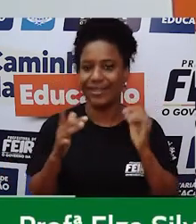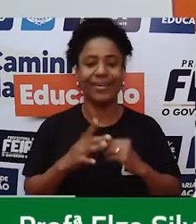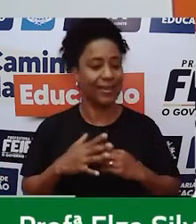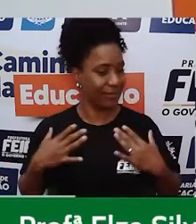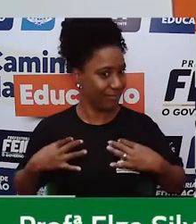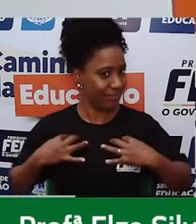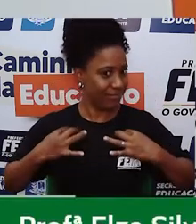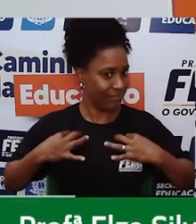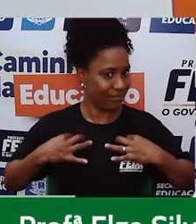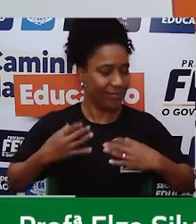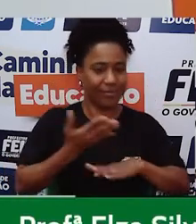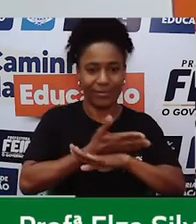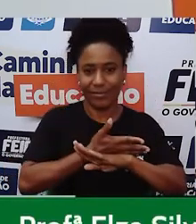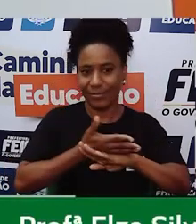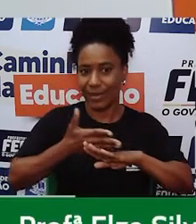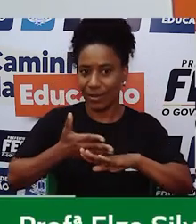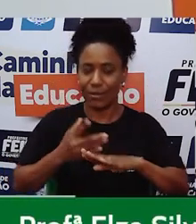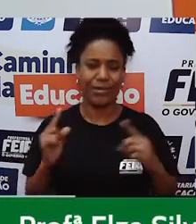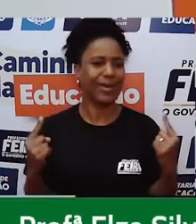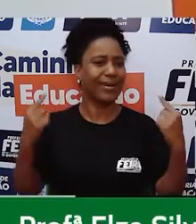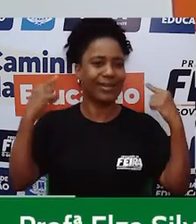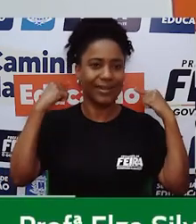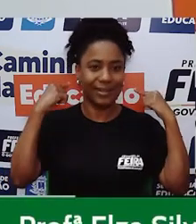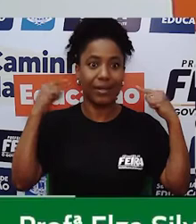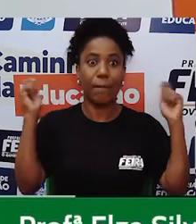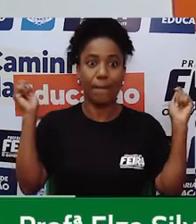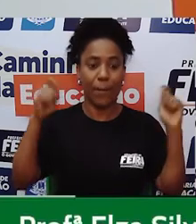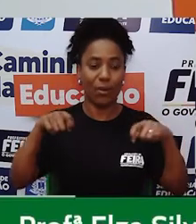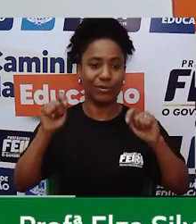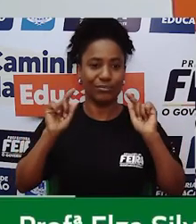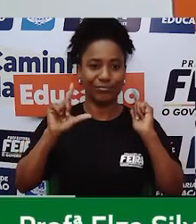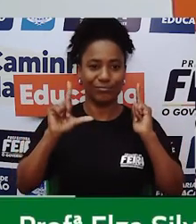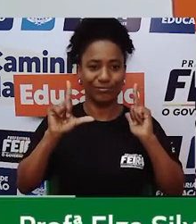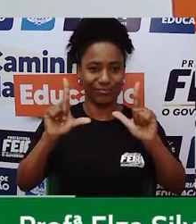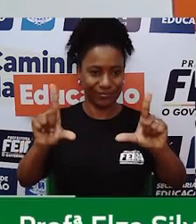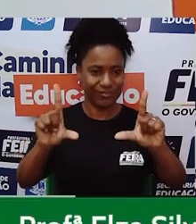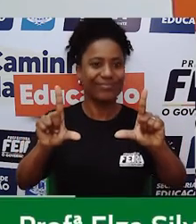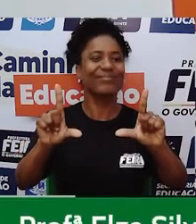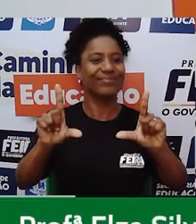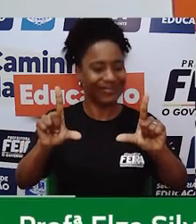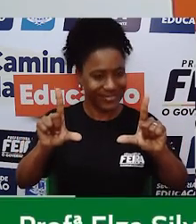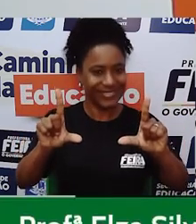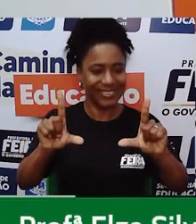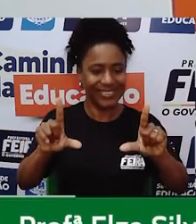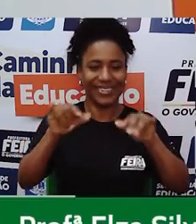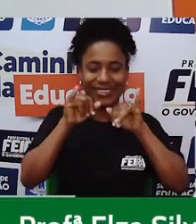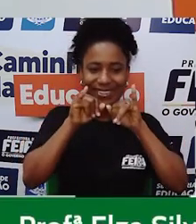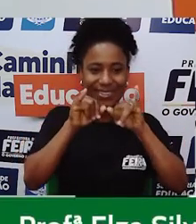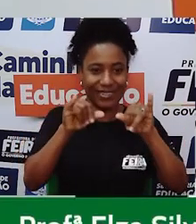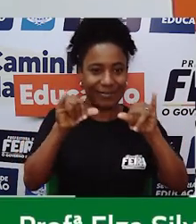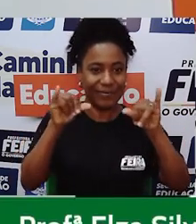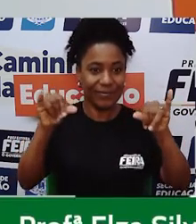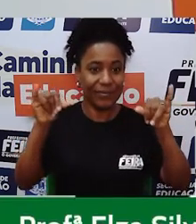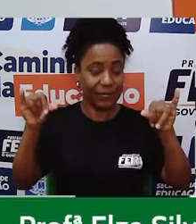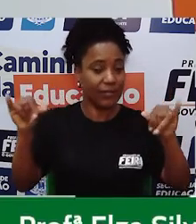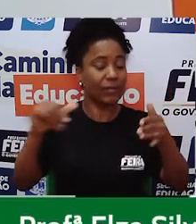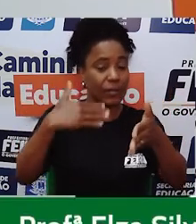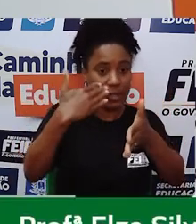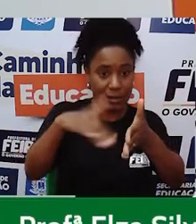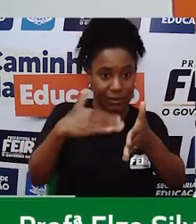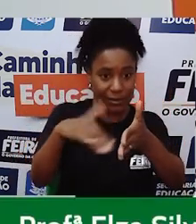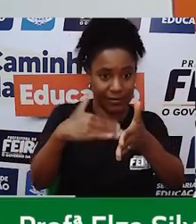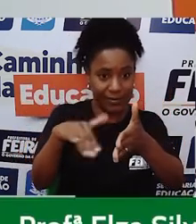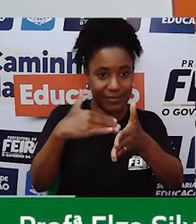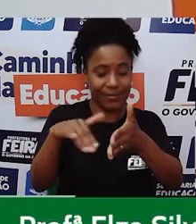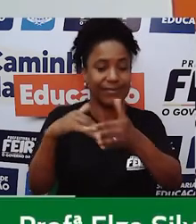branco. Atrás de mim vocês podem visualizar um painel com logomarcas da Secretaria de